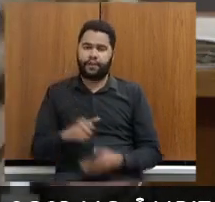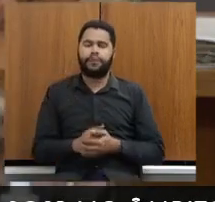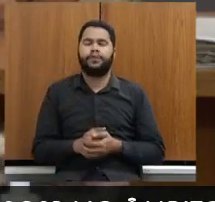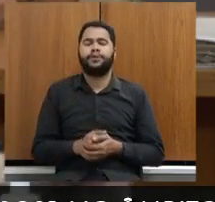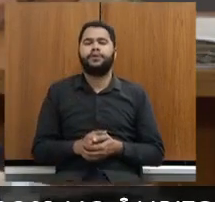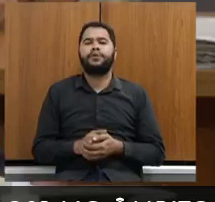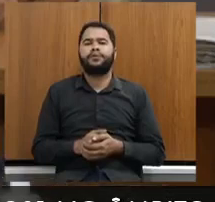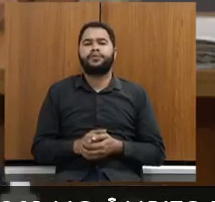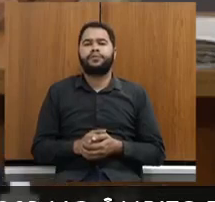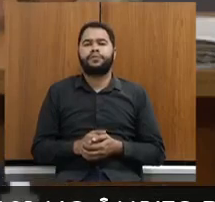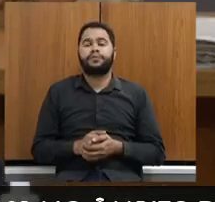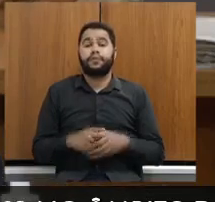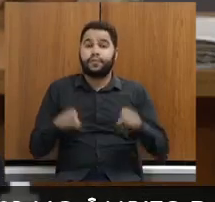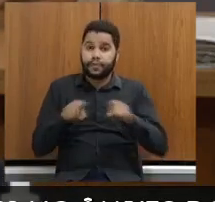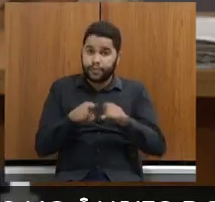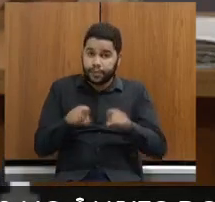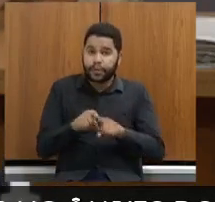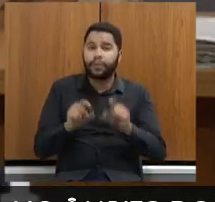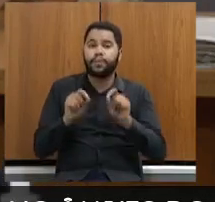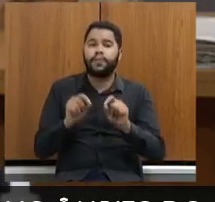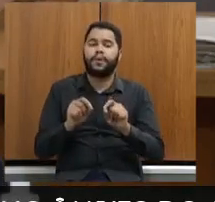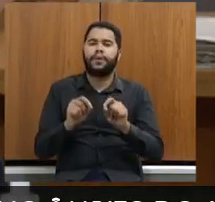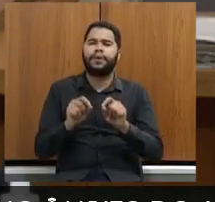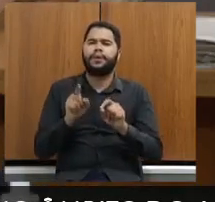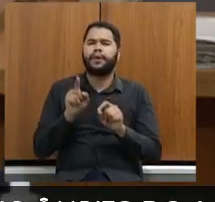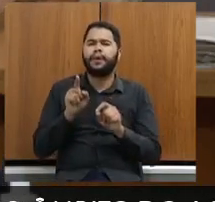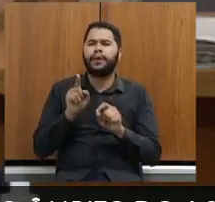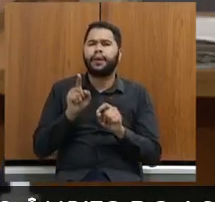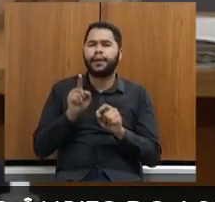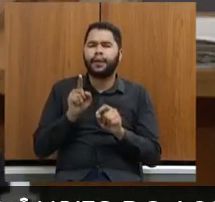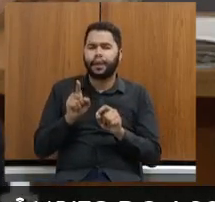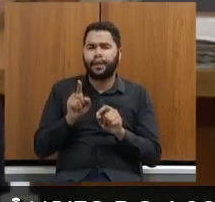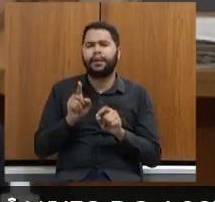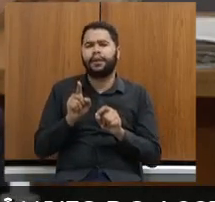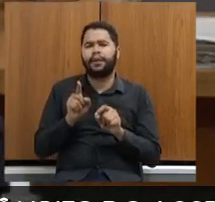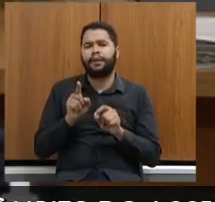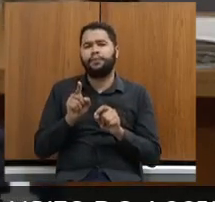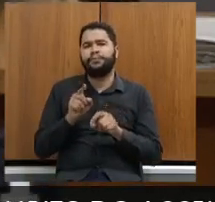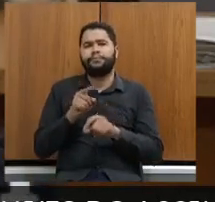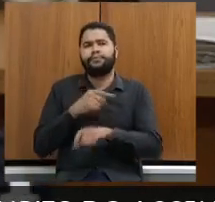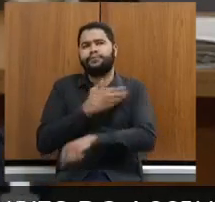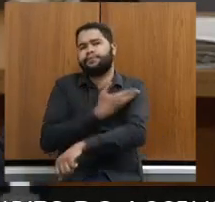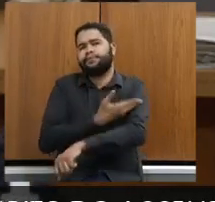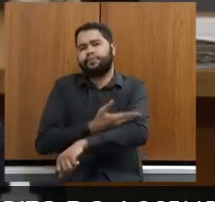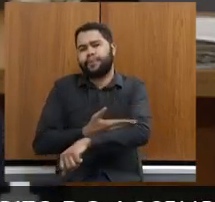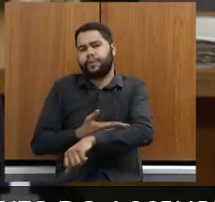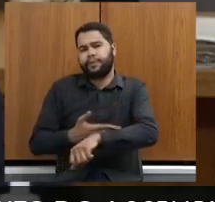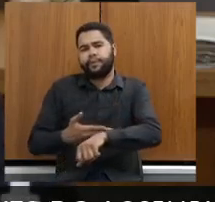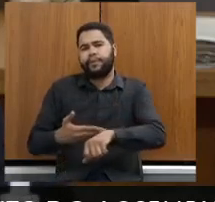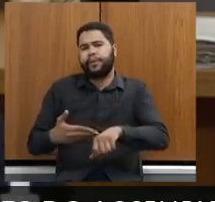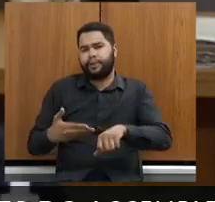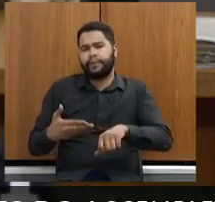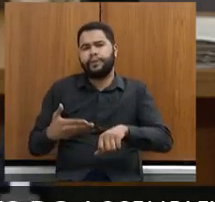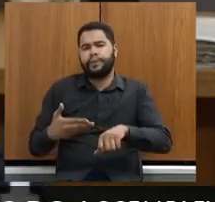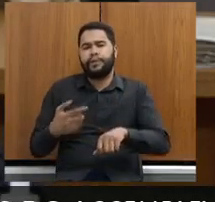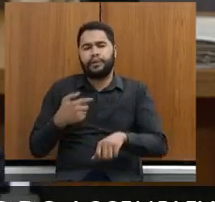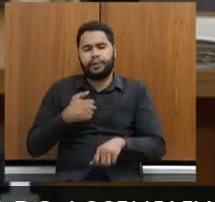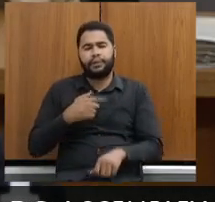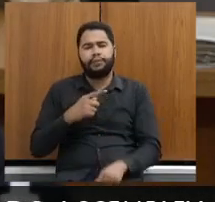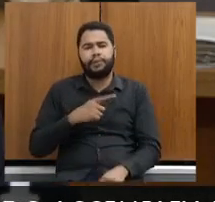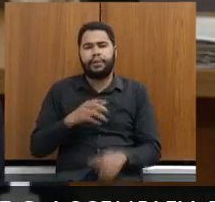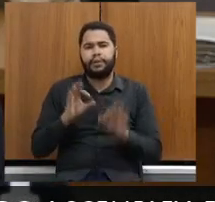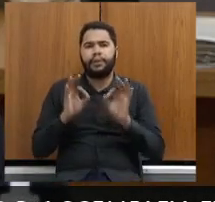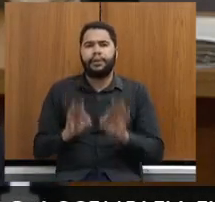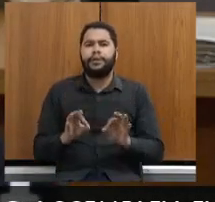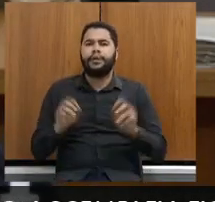Além disso e foram esse aqui é uma é uma é uma Mania da dessa que eu tenho